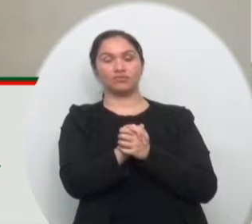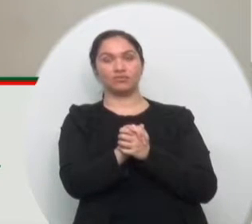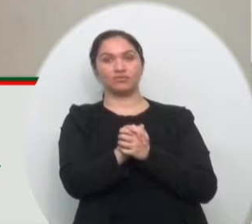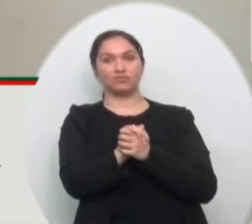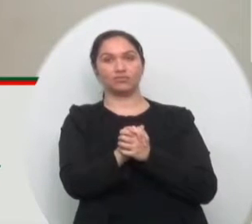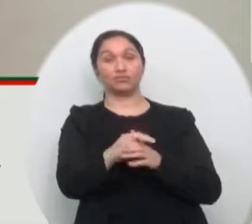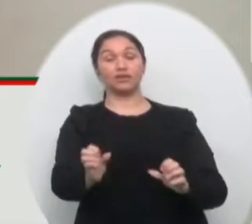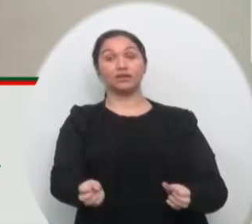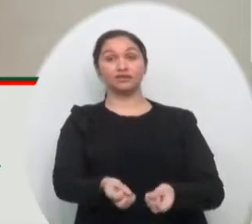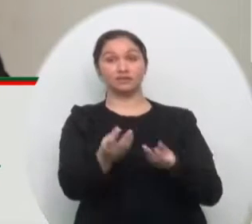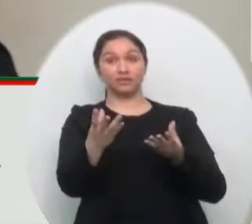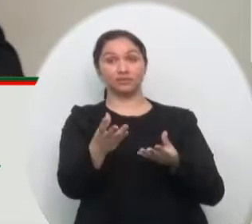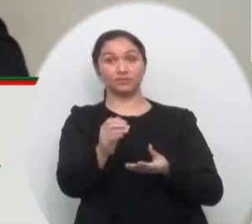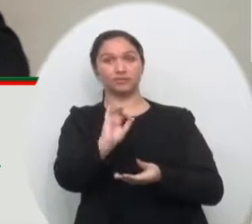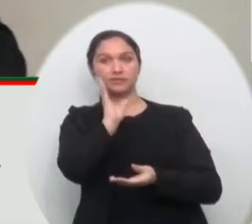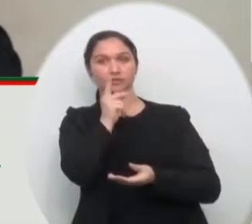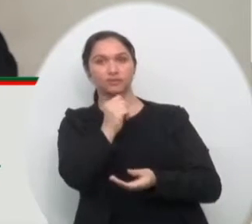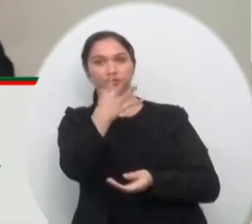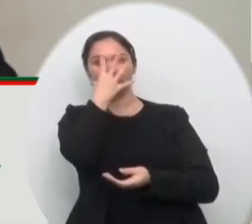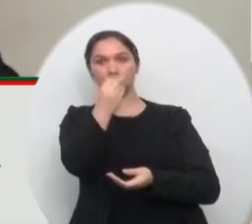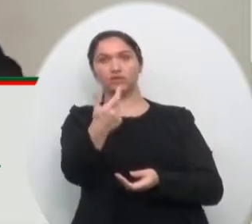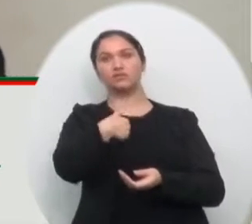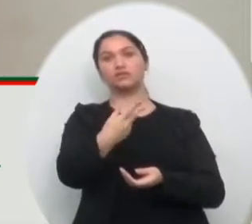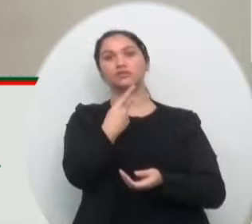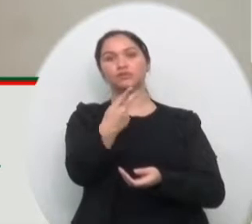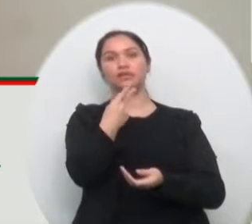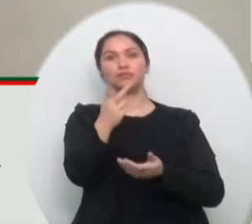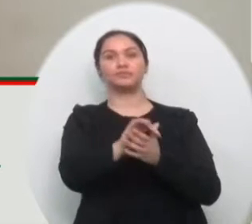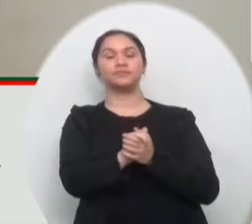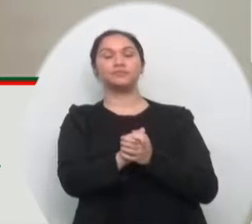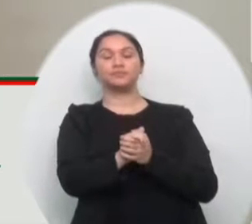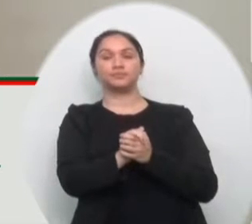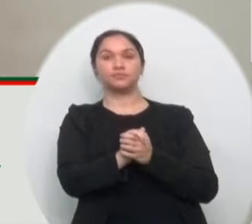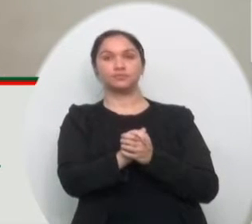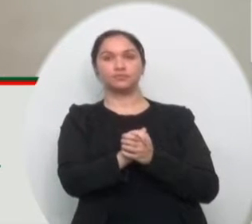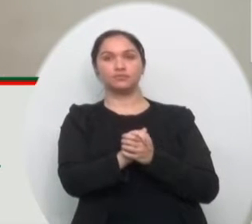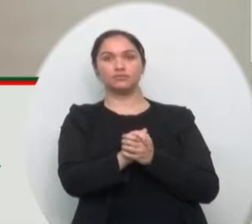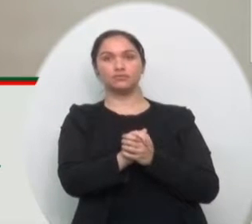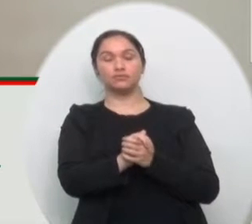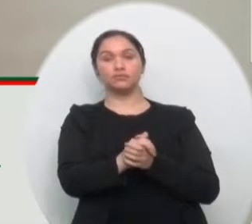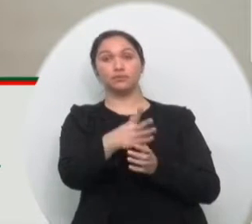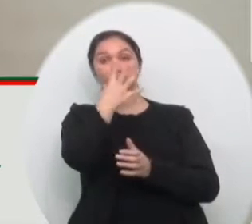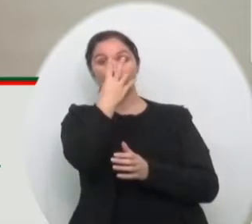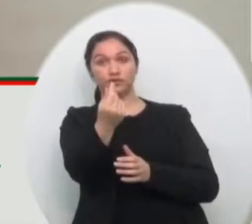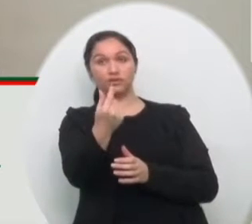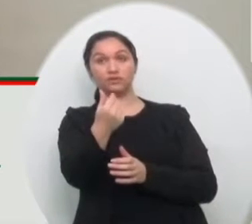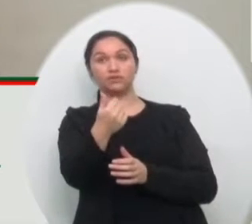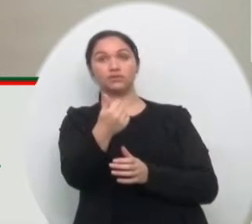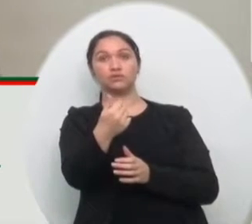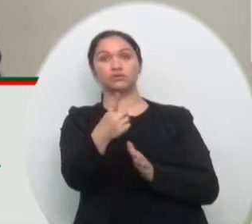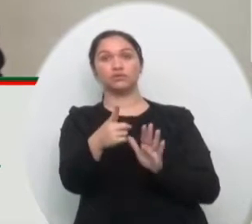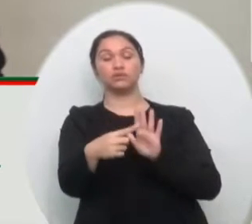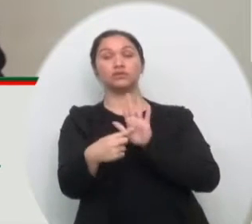Pois bem, enquanto não vem as fotos, vou fazendo algum pequeno comentário aqui. Essas fotos que a gente vai, que vocês vão começar a